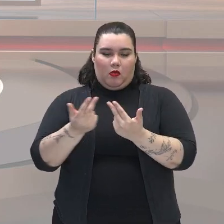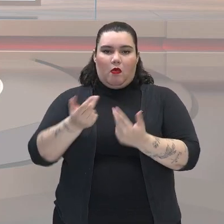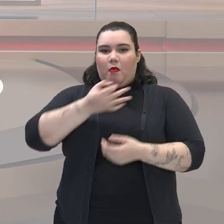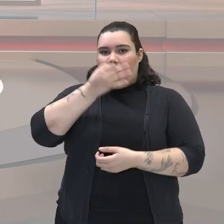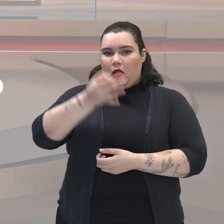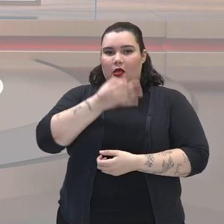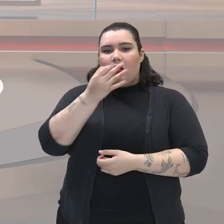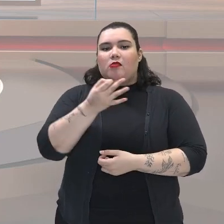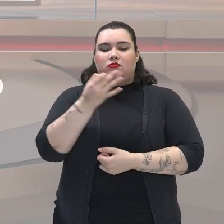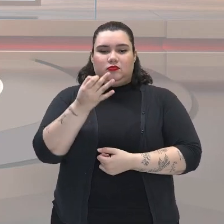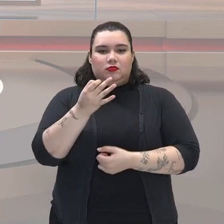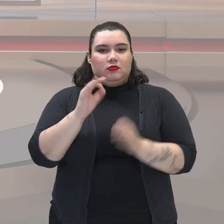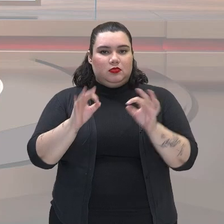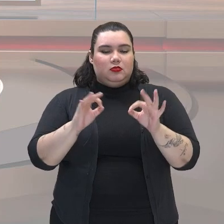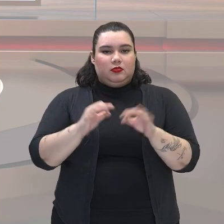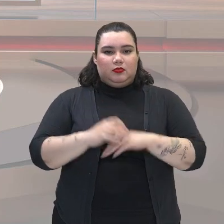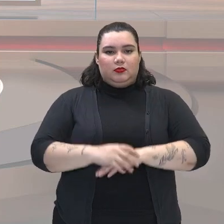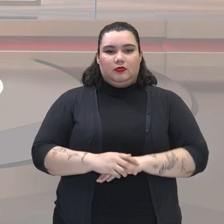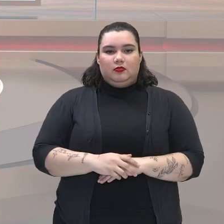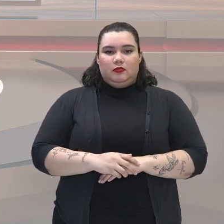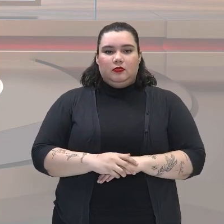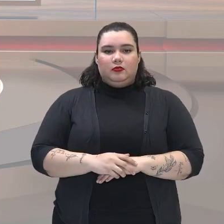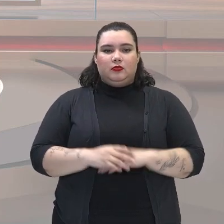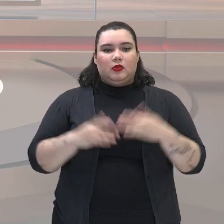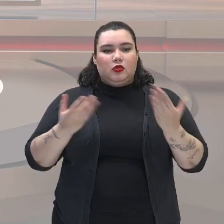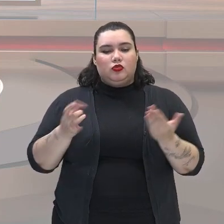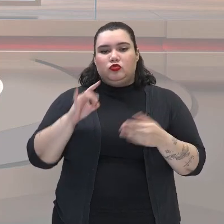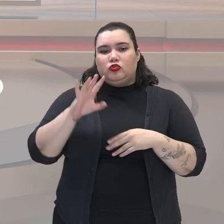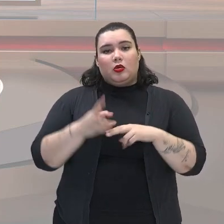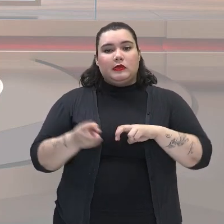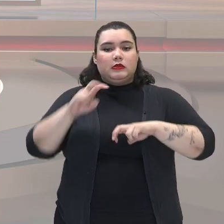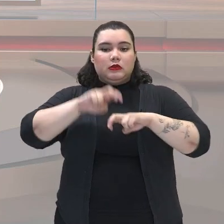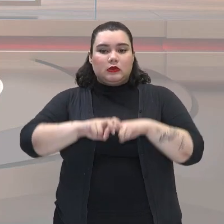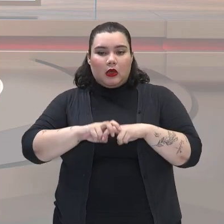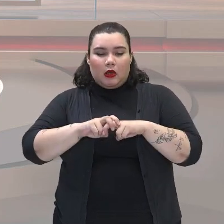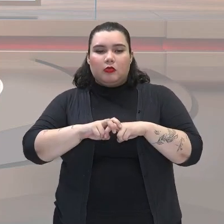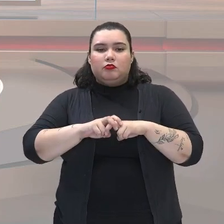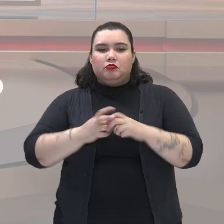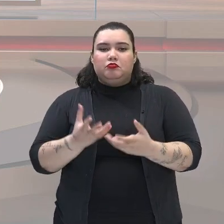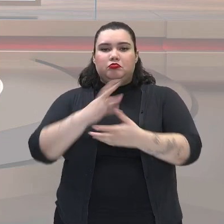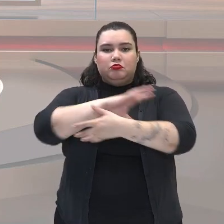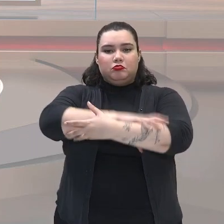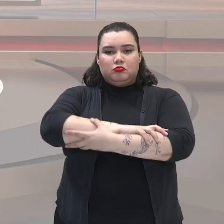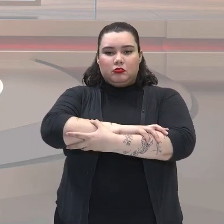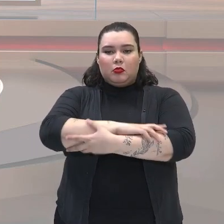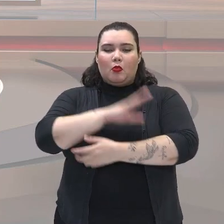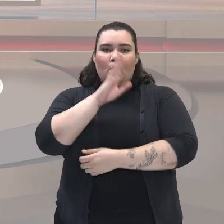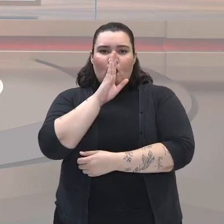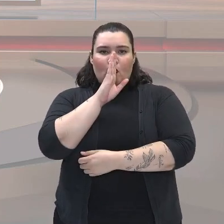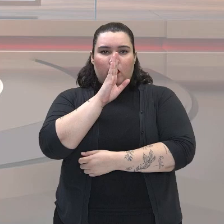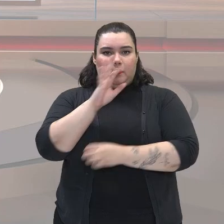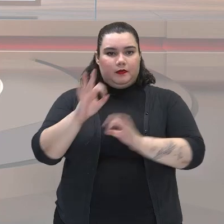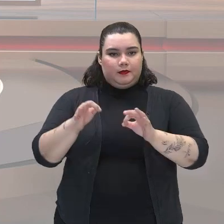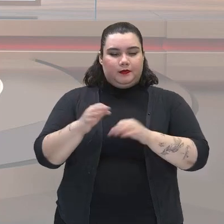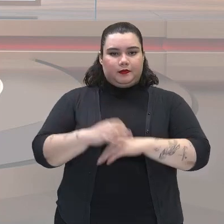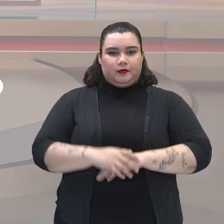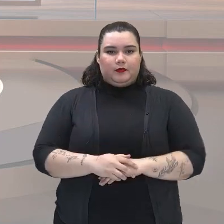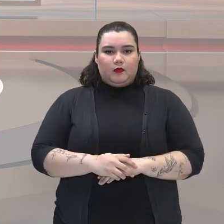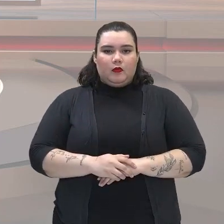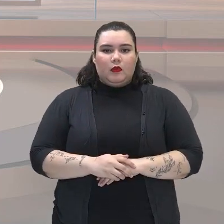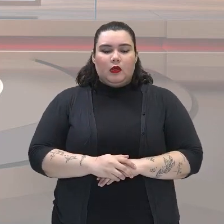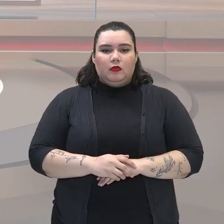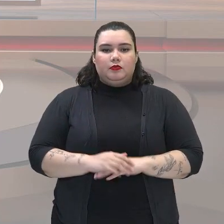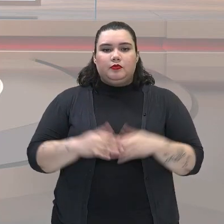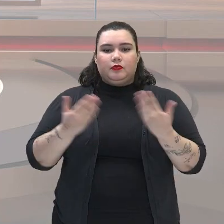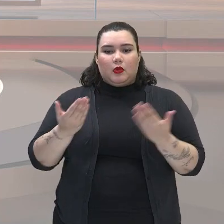resistir pacificamente, sentando, cruzando os braços e não pegando em armas. E vamos ver o que aconteceu um pouco mais na